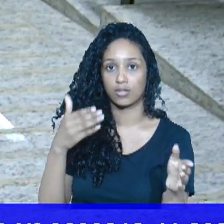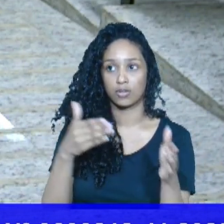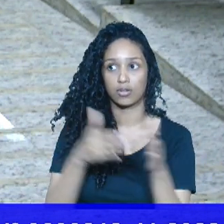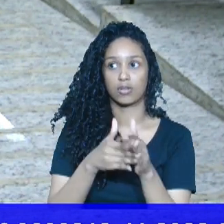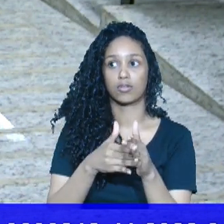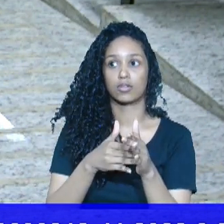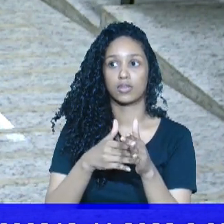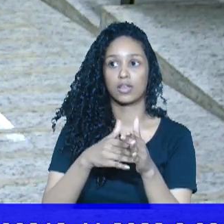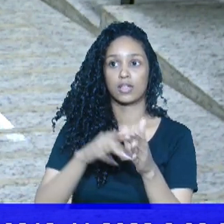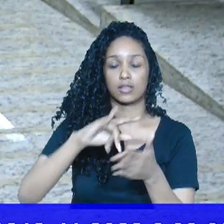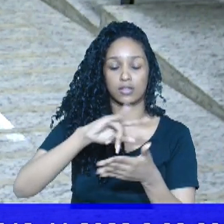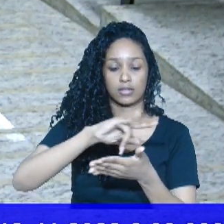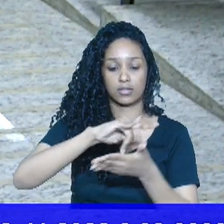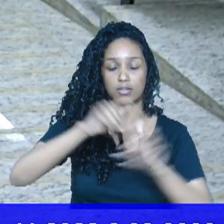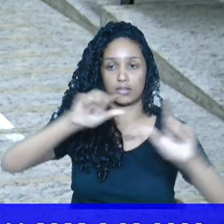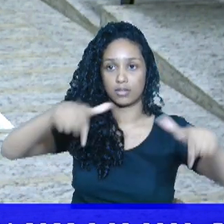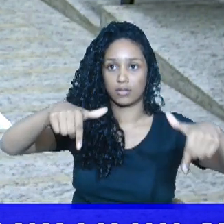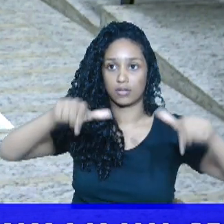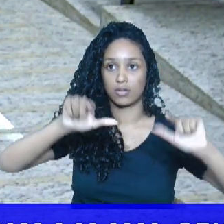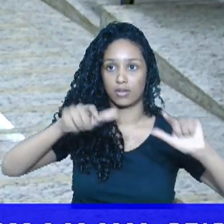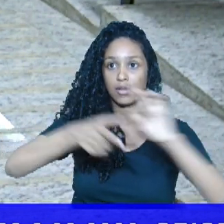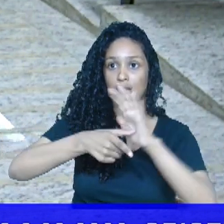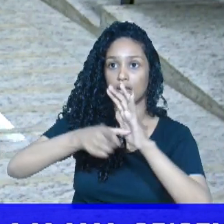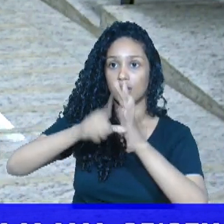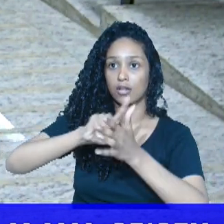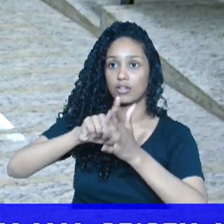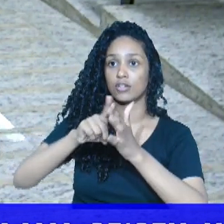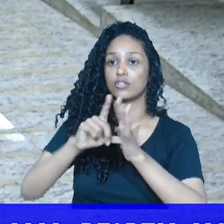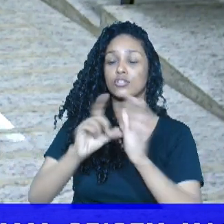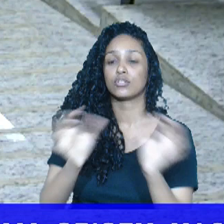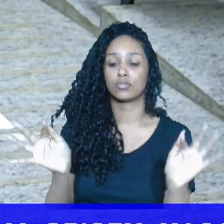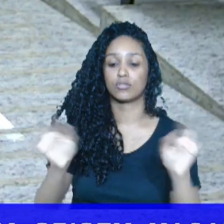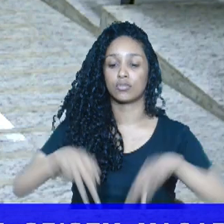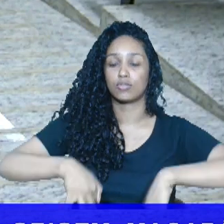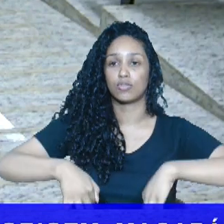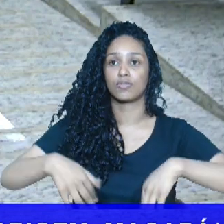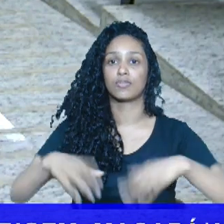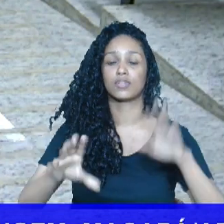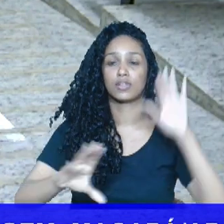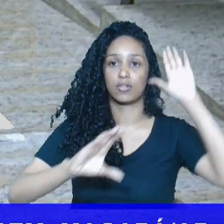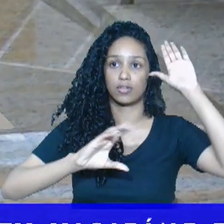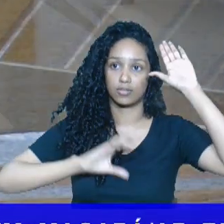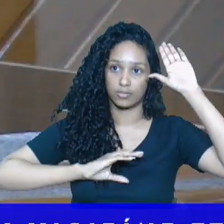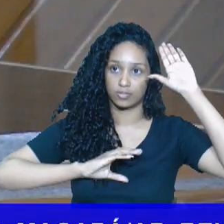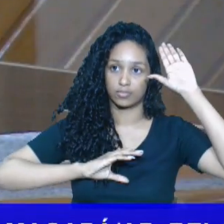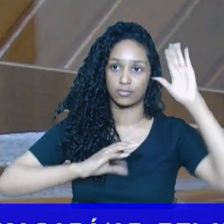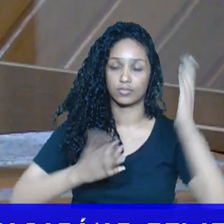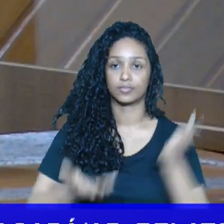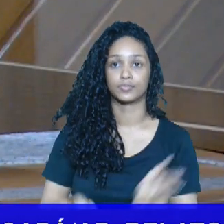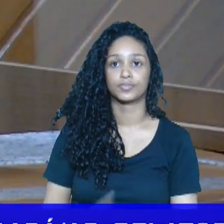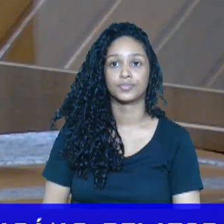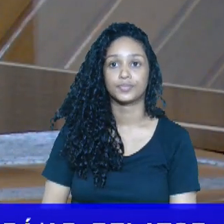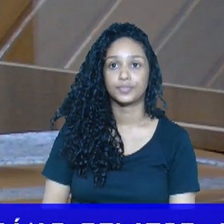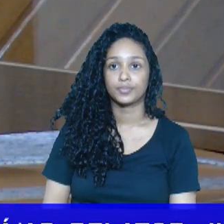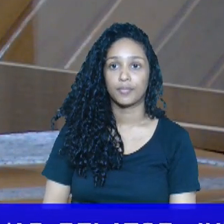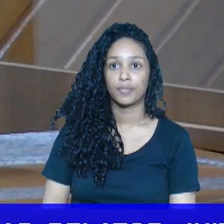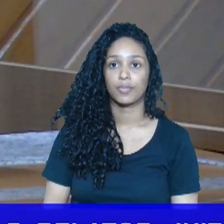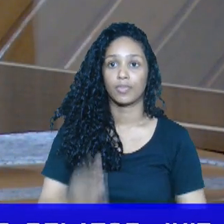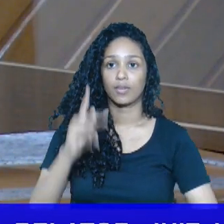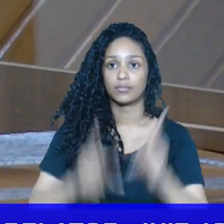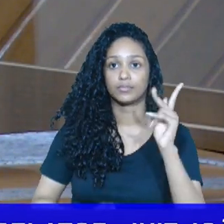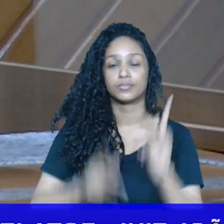emissão da certidão antes do final da legislatura. É o relatório, presidente. Eminente procurador.